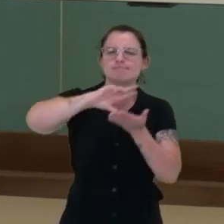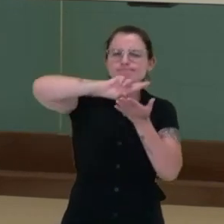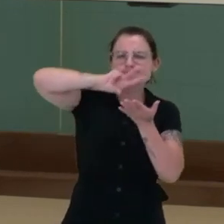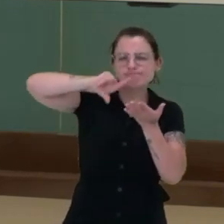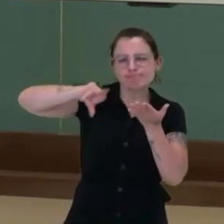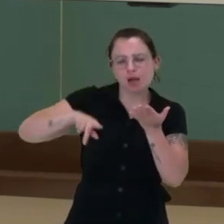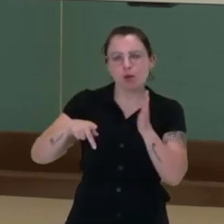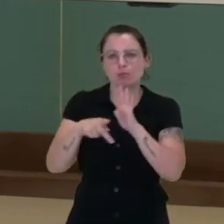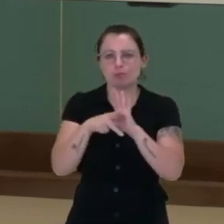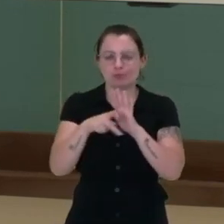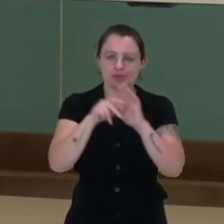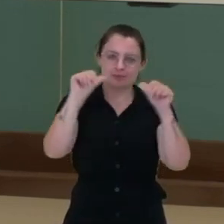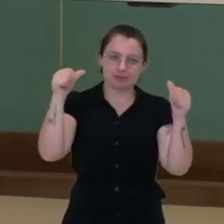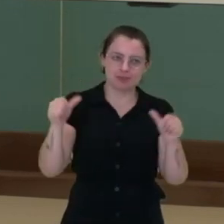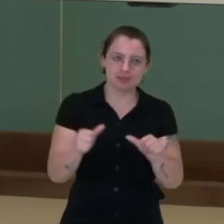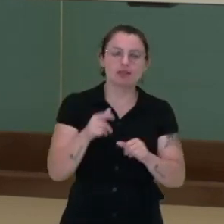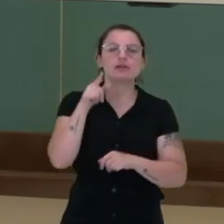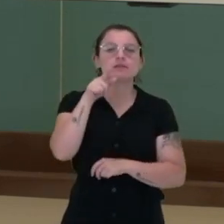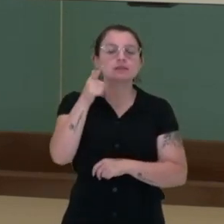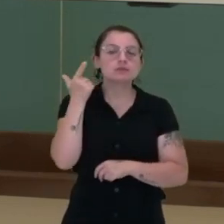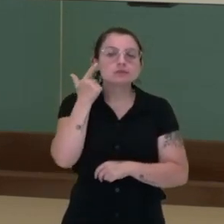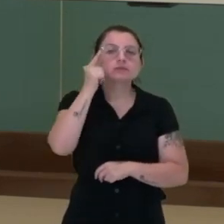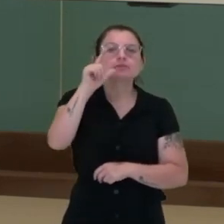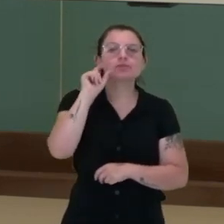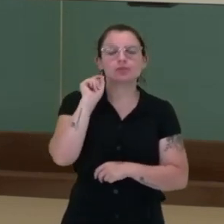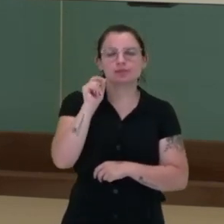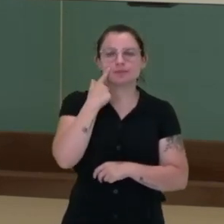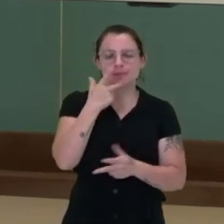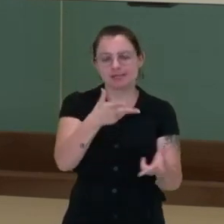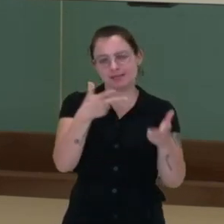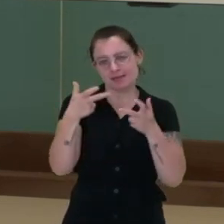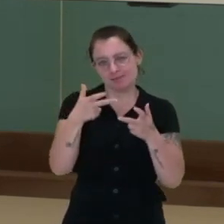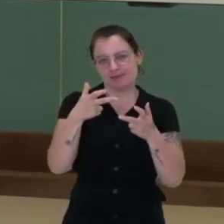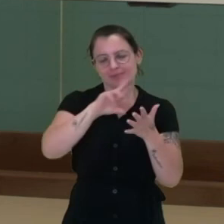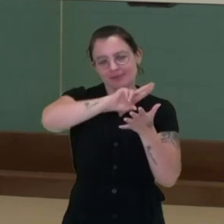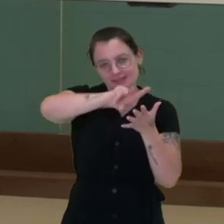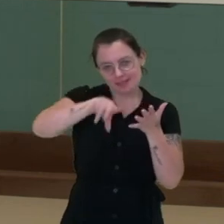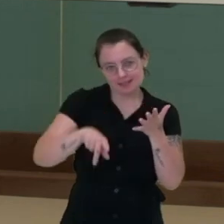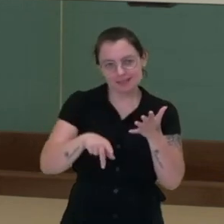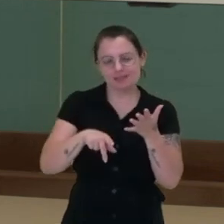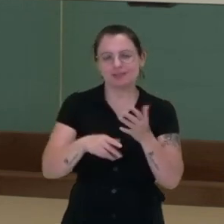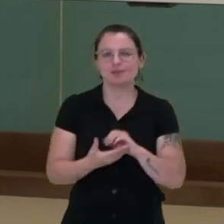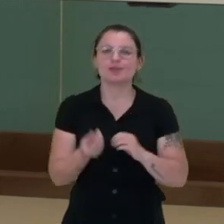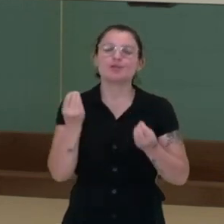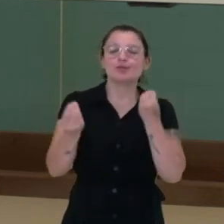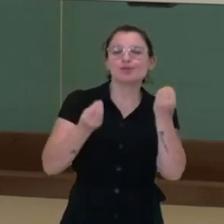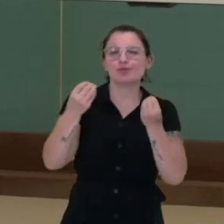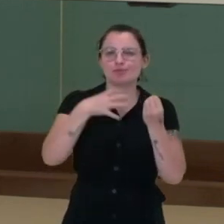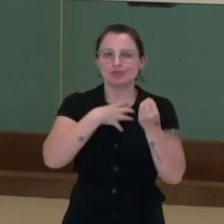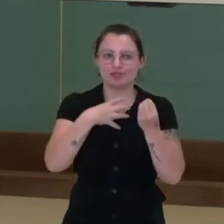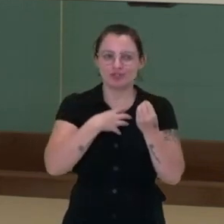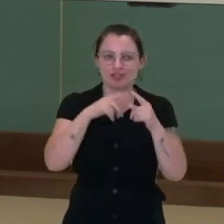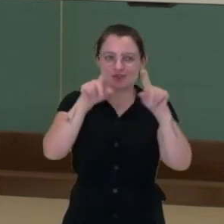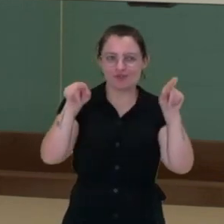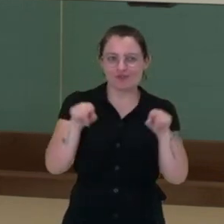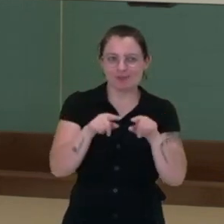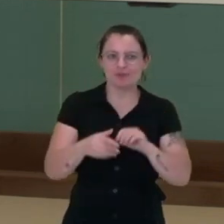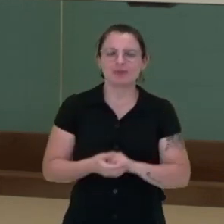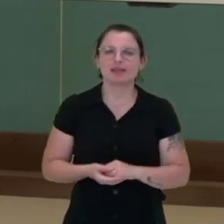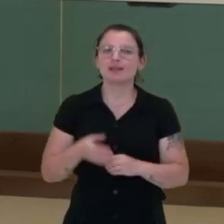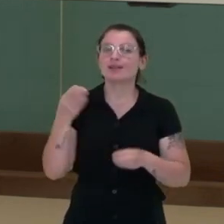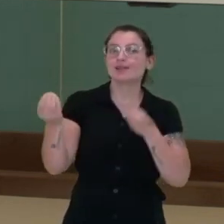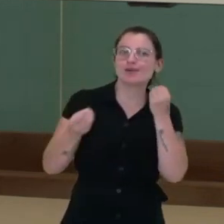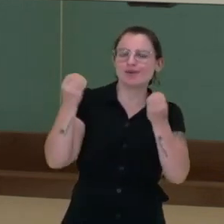várias imagens que você vai conseguir perceber as características, o formato desses tecidos. Como que você entra